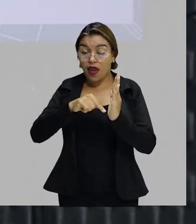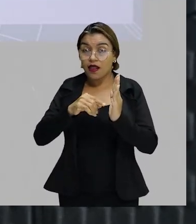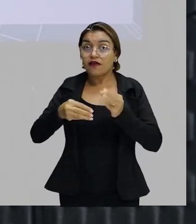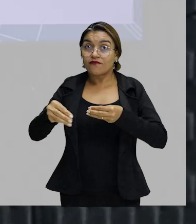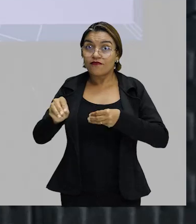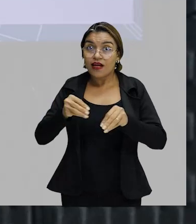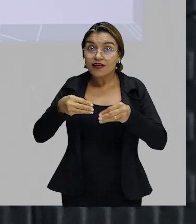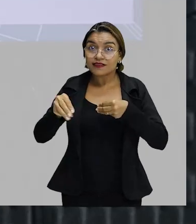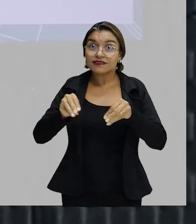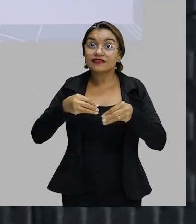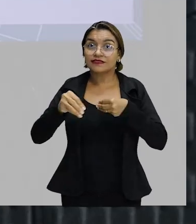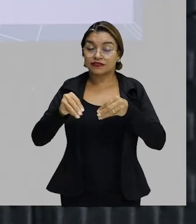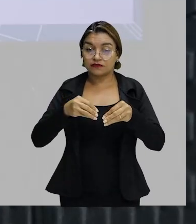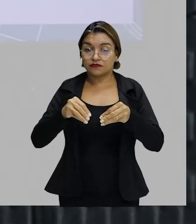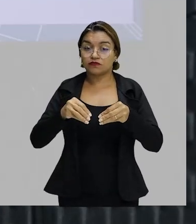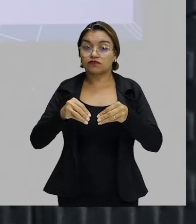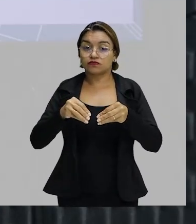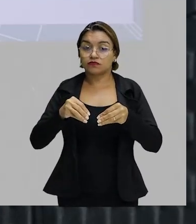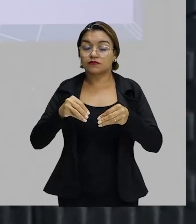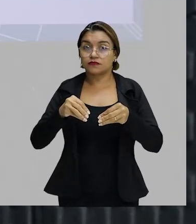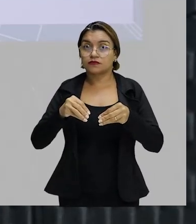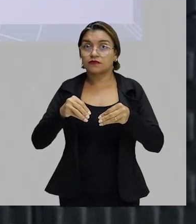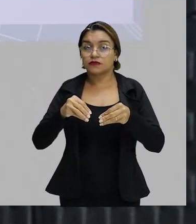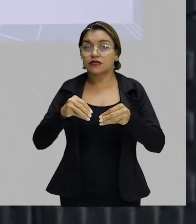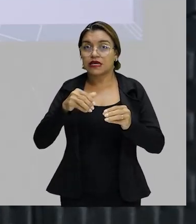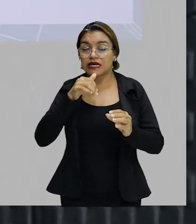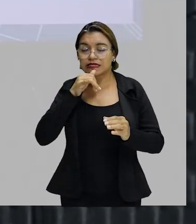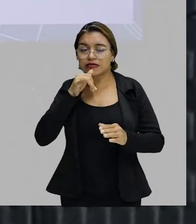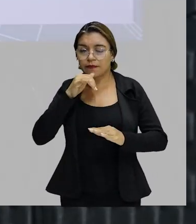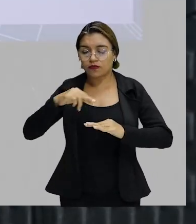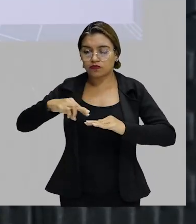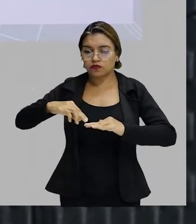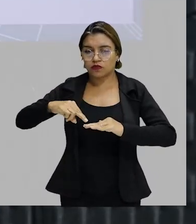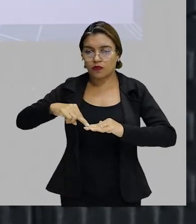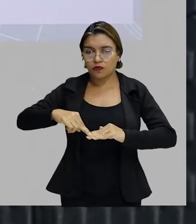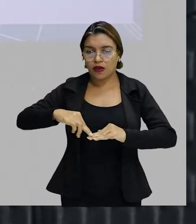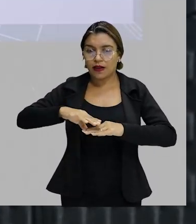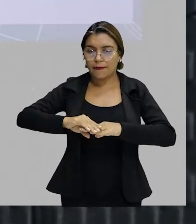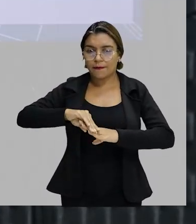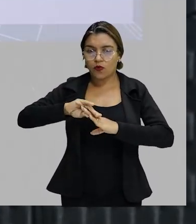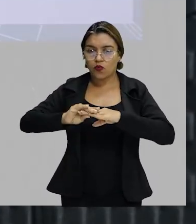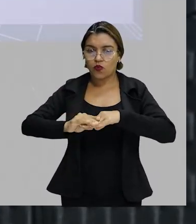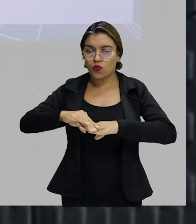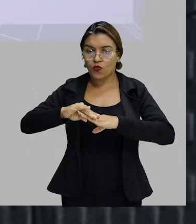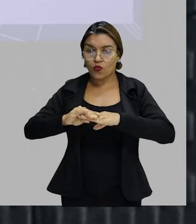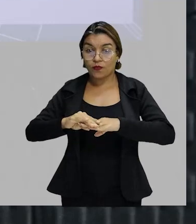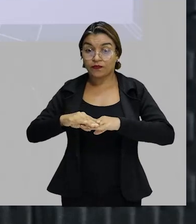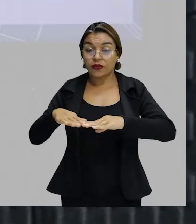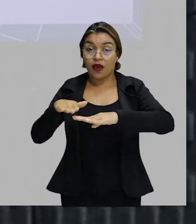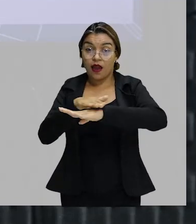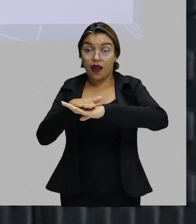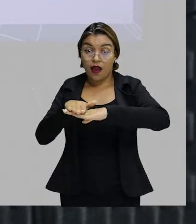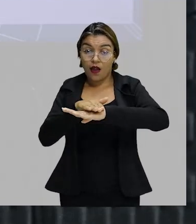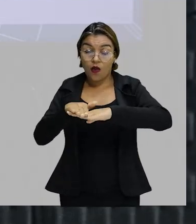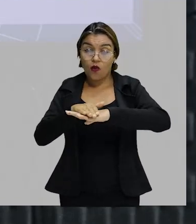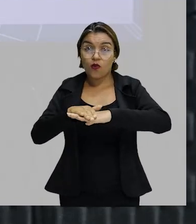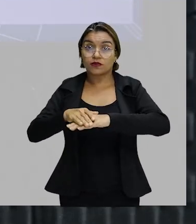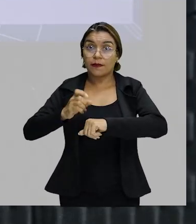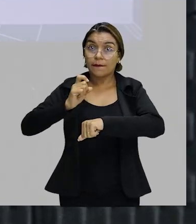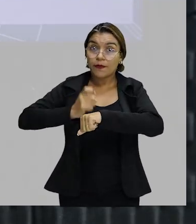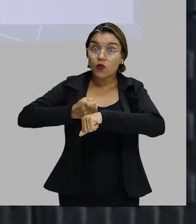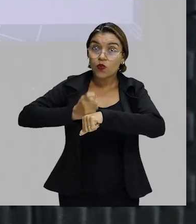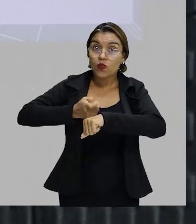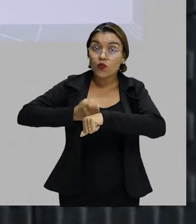flexível o atleta ele tem impulso ele ganha impulso aqui com o trampolim e a plataforma não ela é de concreto ela é